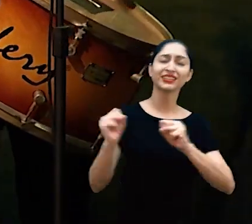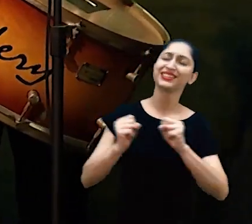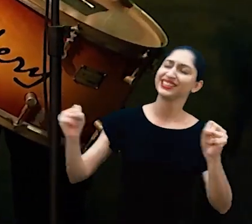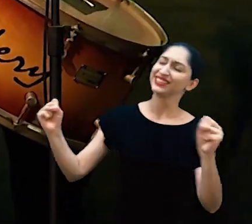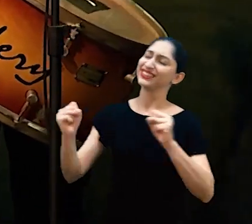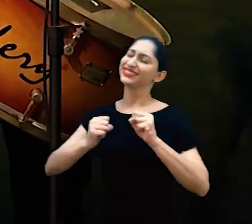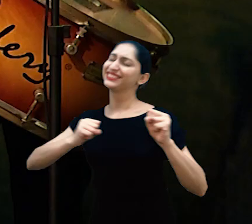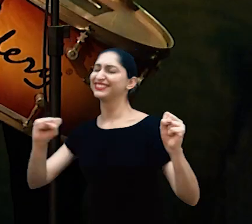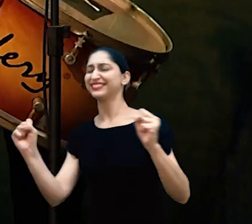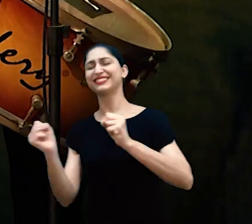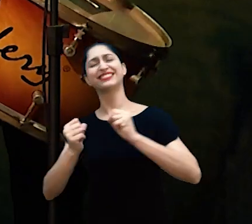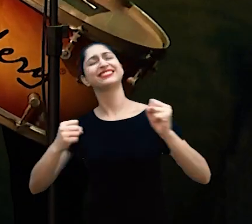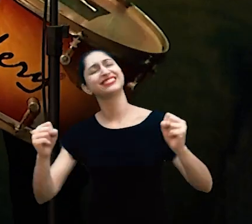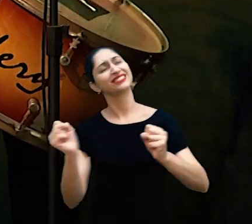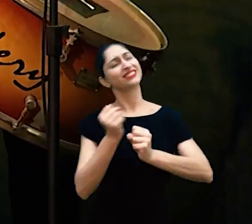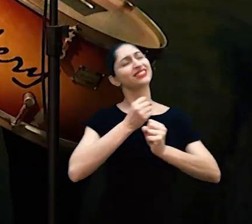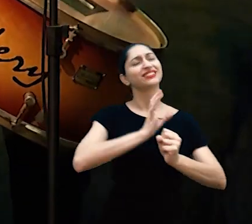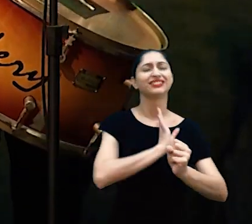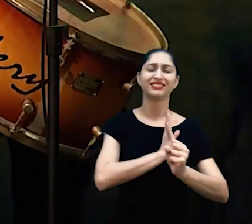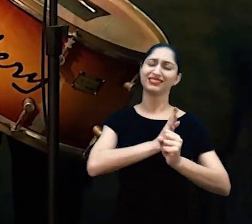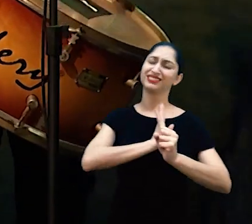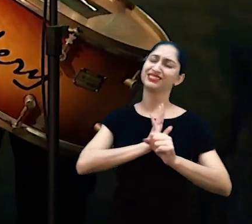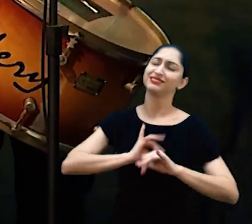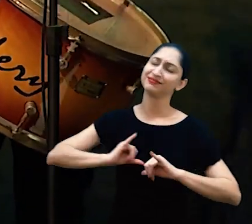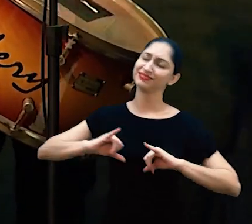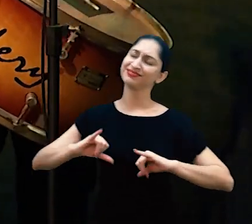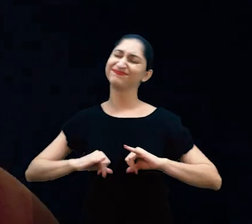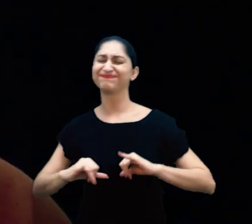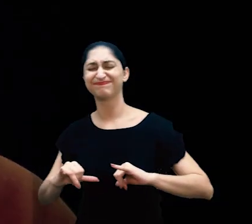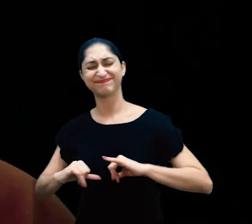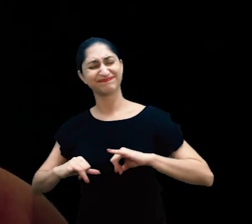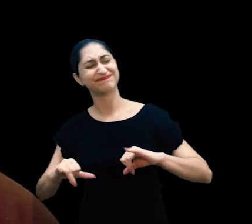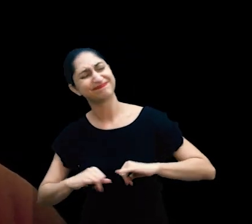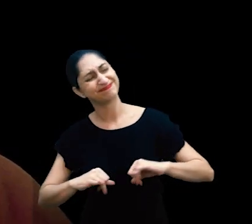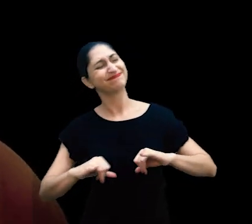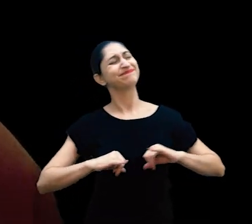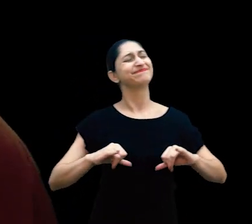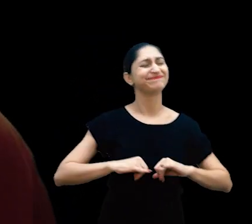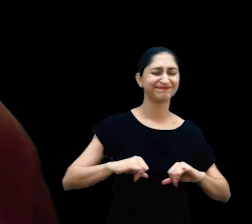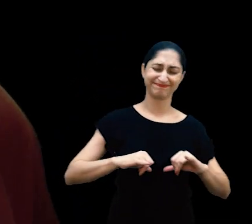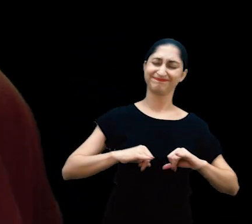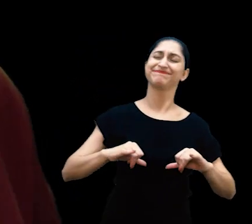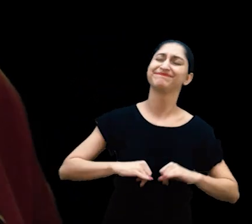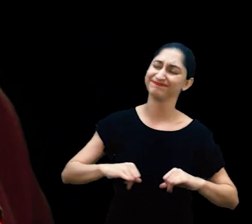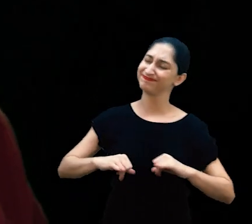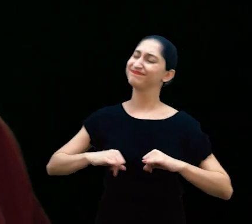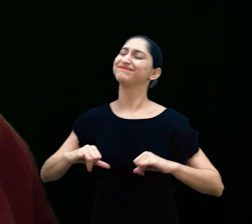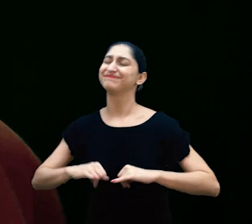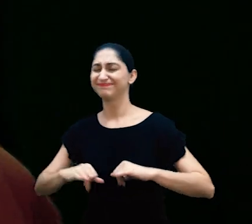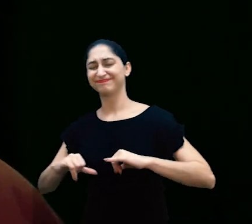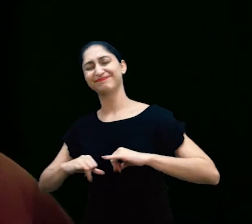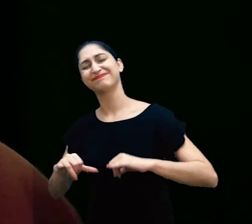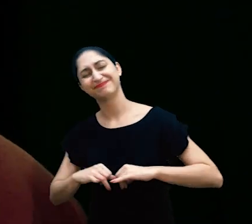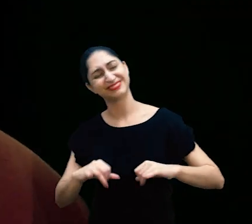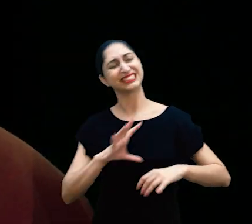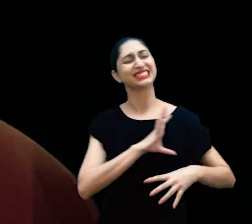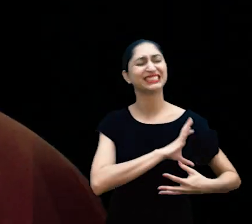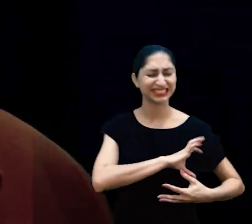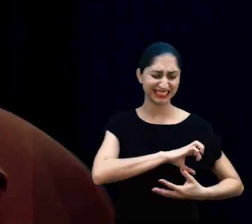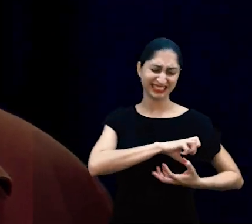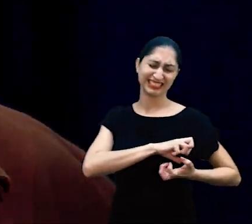sanfona, sentindo meu peito gemendo, vai machucando e meu peito de amor